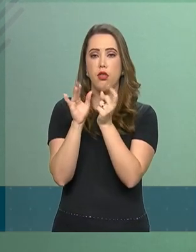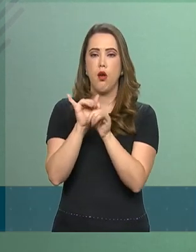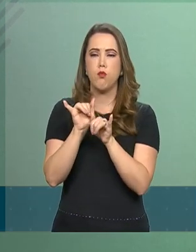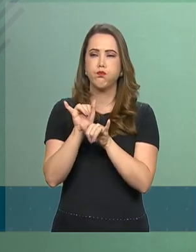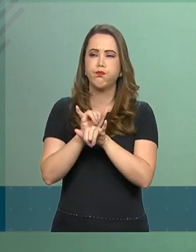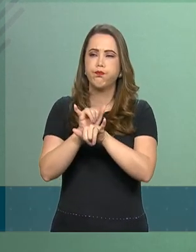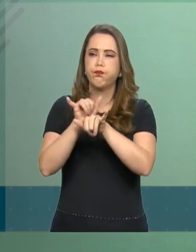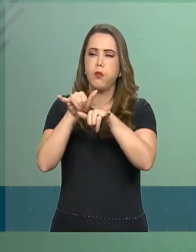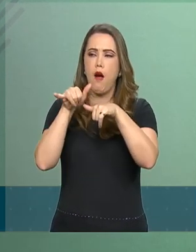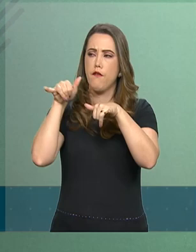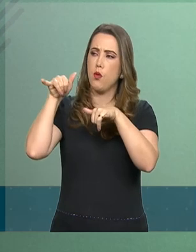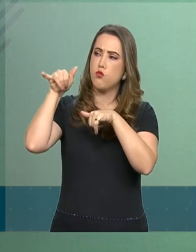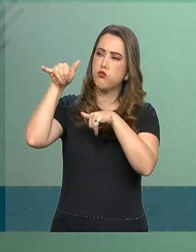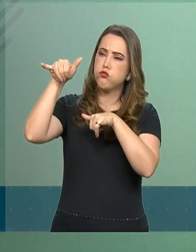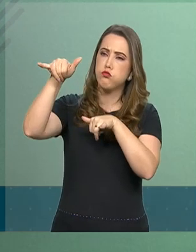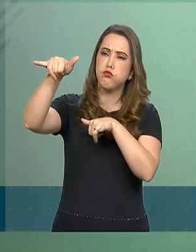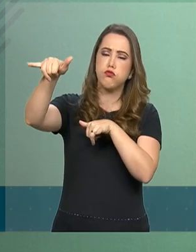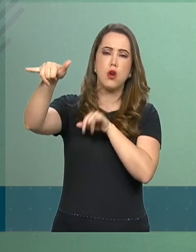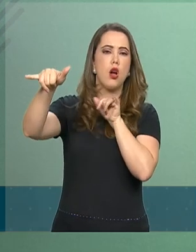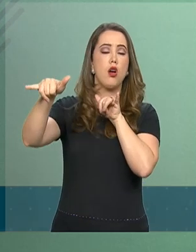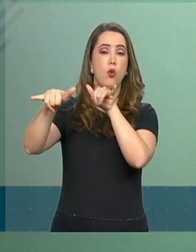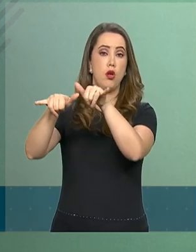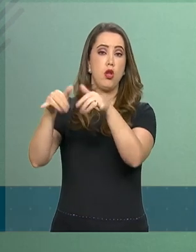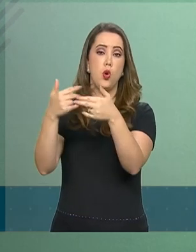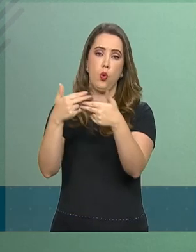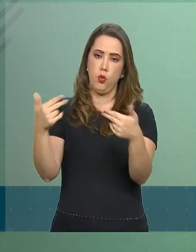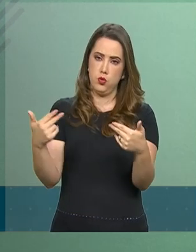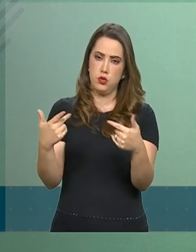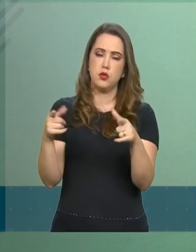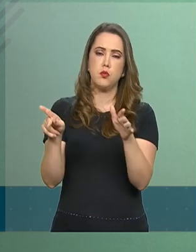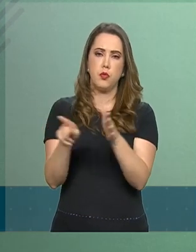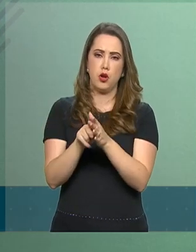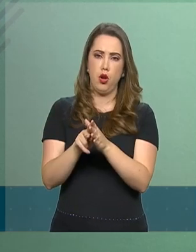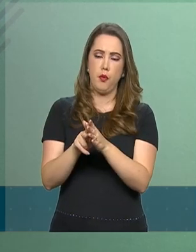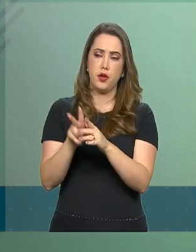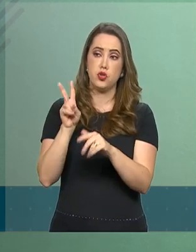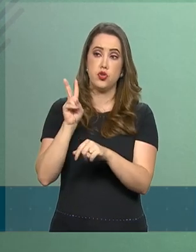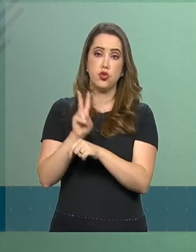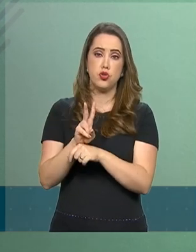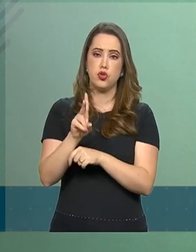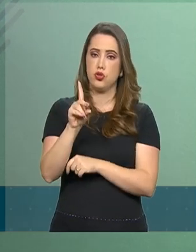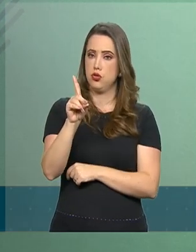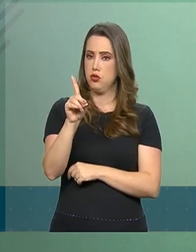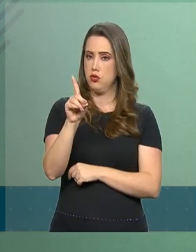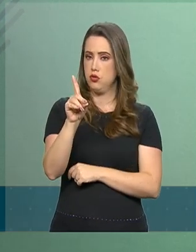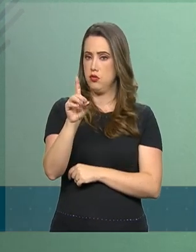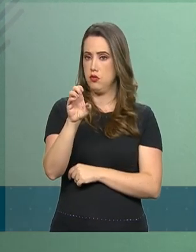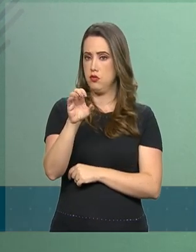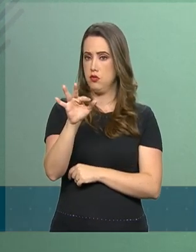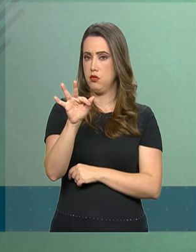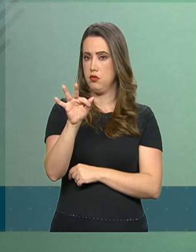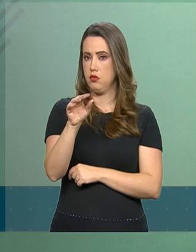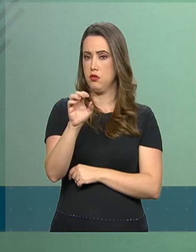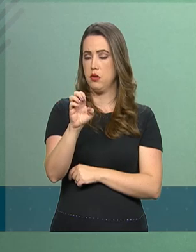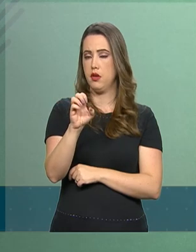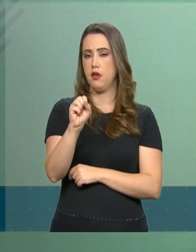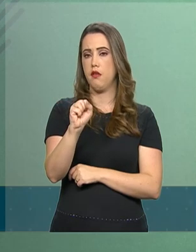para países da organização do tratado do atlântico norte otan